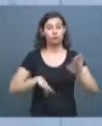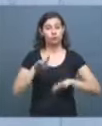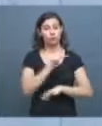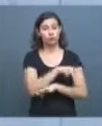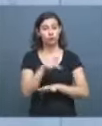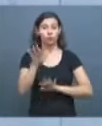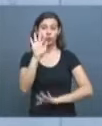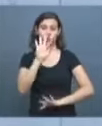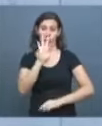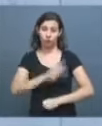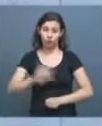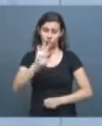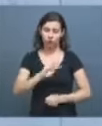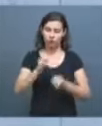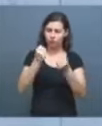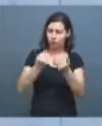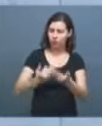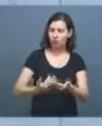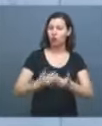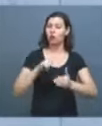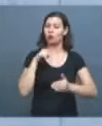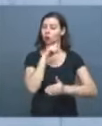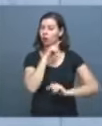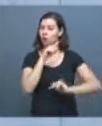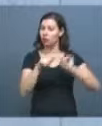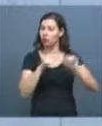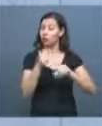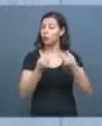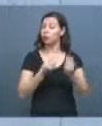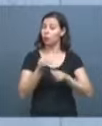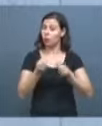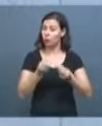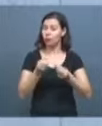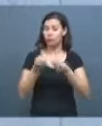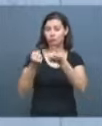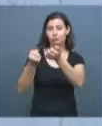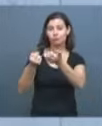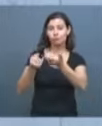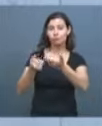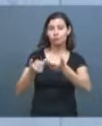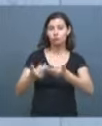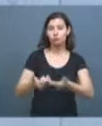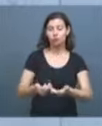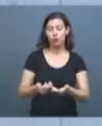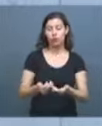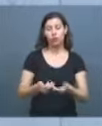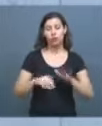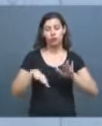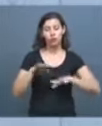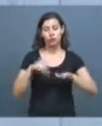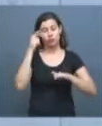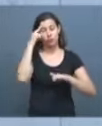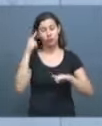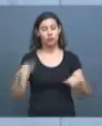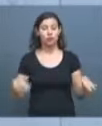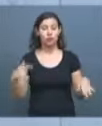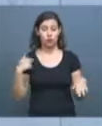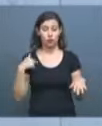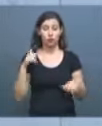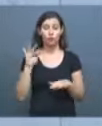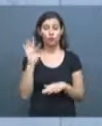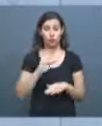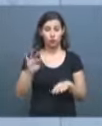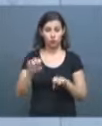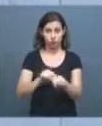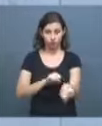precisam colocar essa realidade do mercado de trabalho para o aluno, para que ele não pense, poxa, eu vou sair daqui, eu vou estar preparado e eu vou chegar ali no mercado,